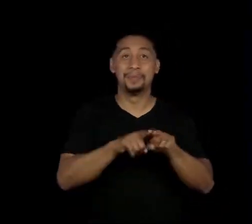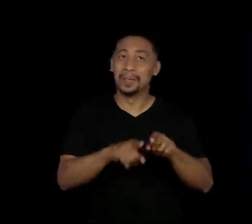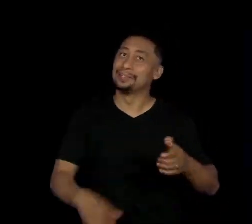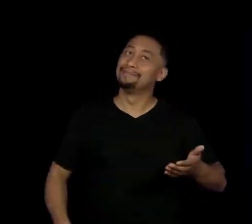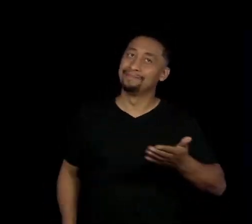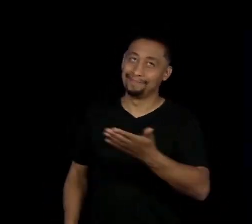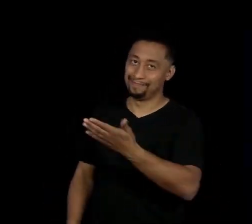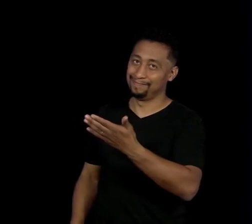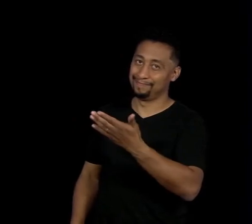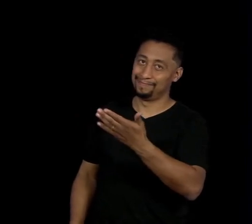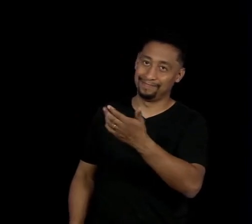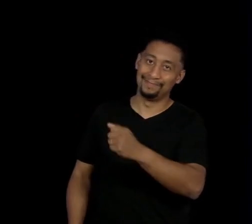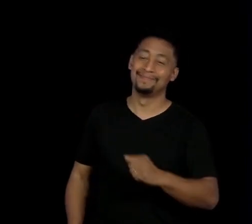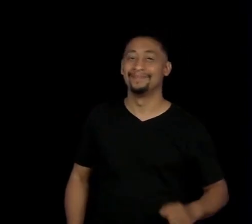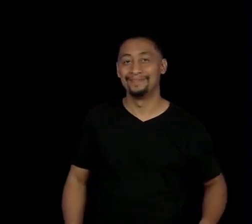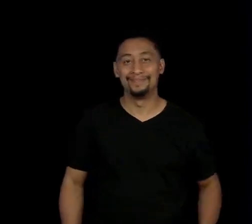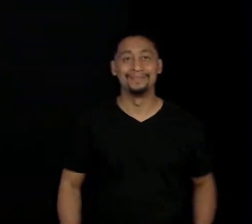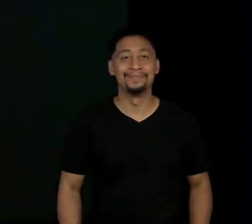de Büchner.